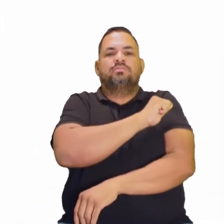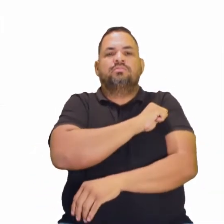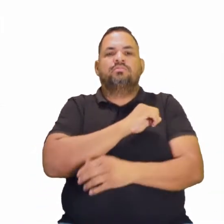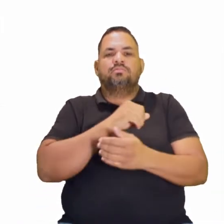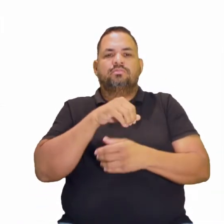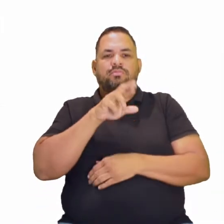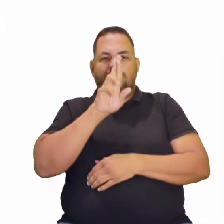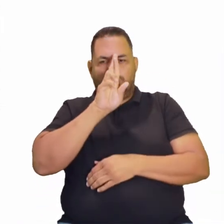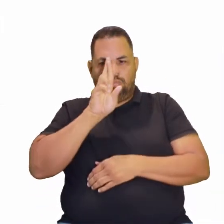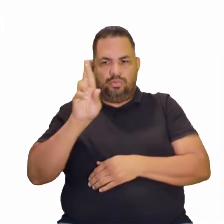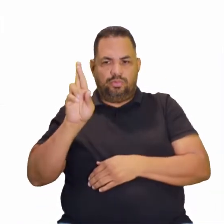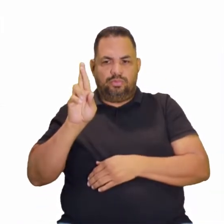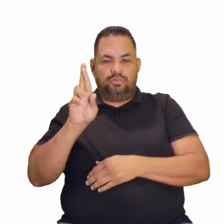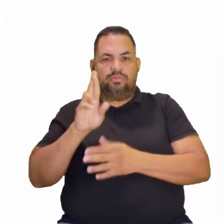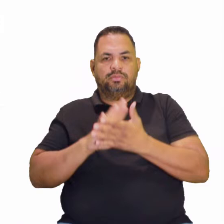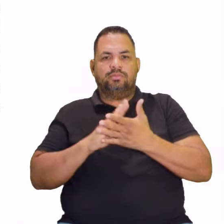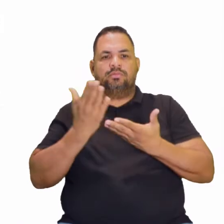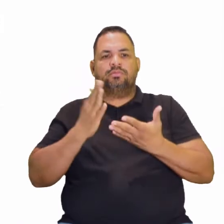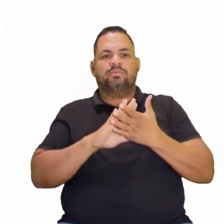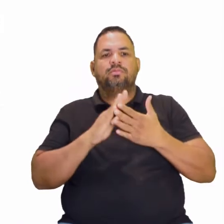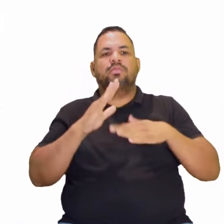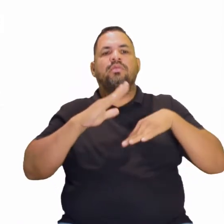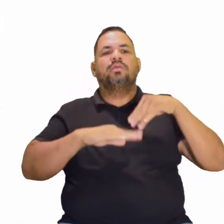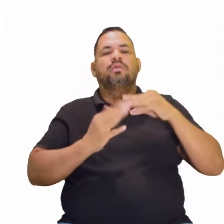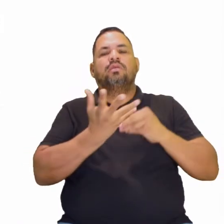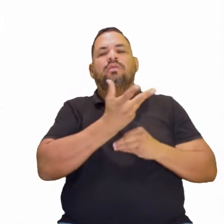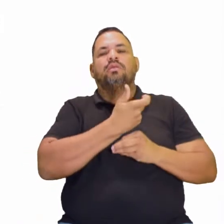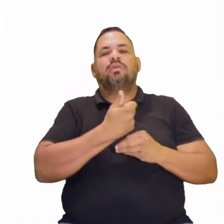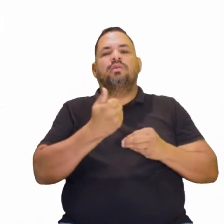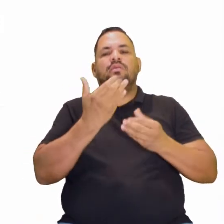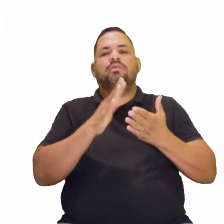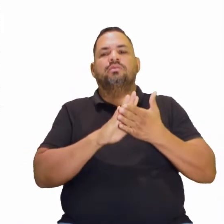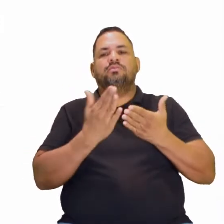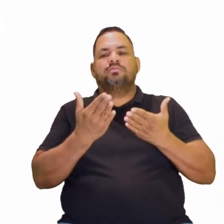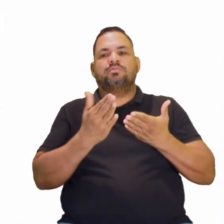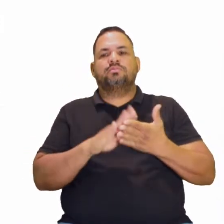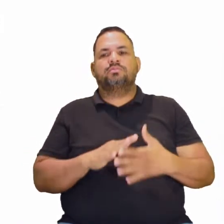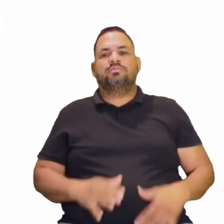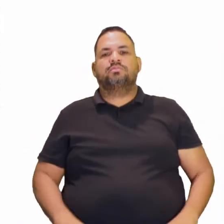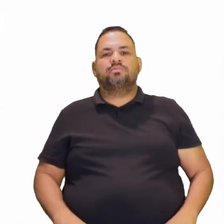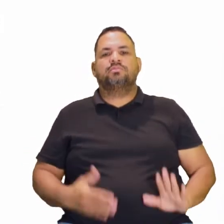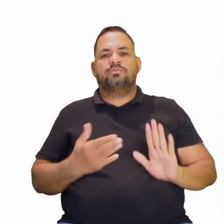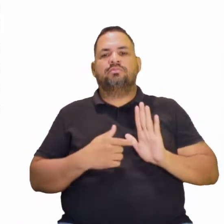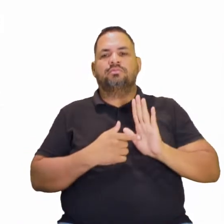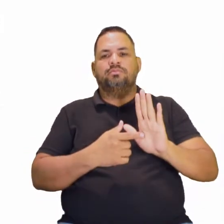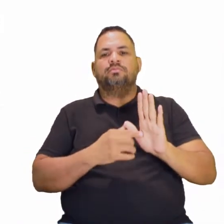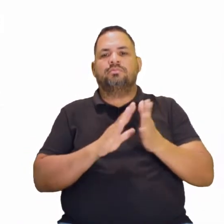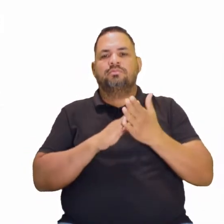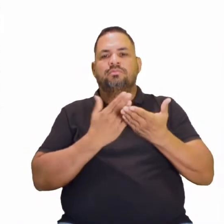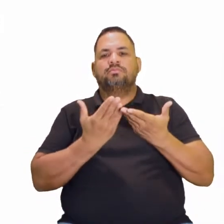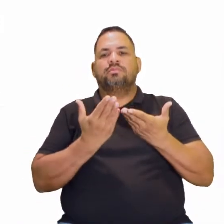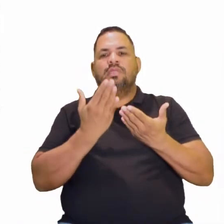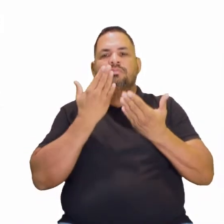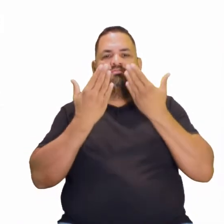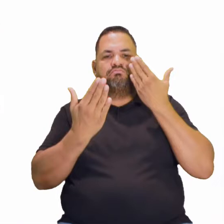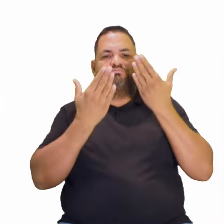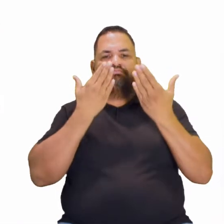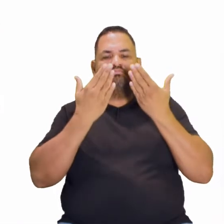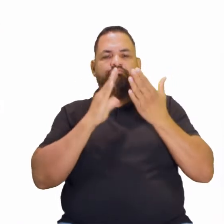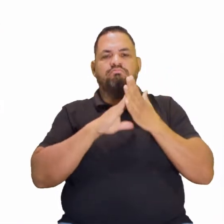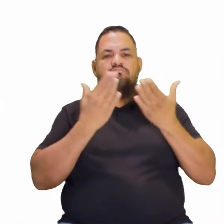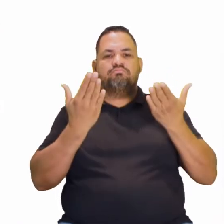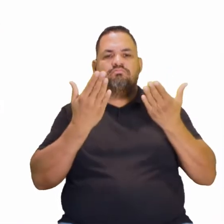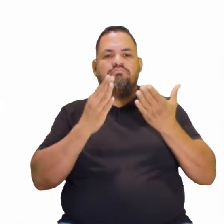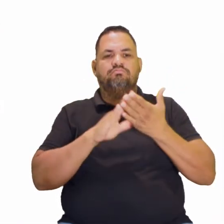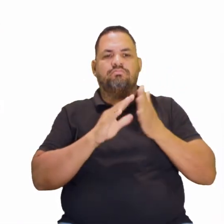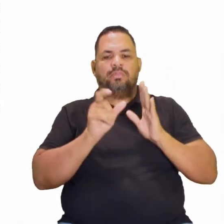ela revela o quê? Que a artista retrata, em retratar o estado psicológico dos seus modelos. Então,